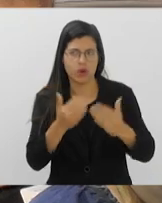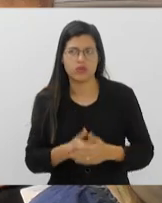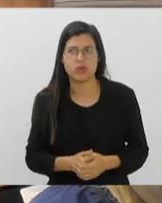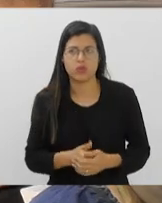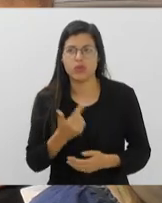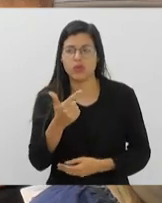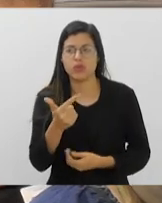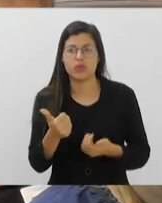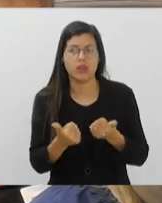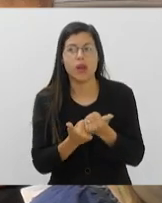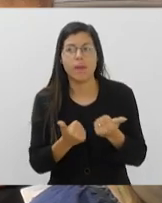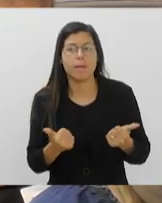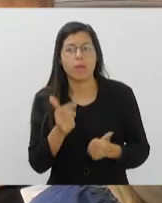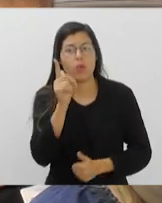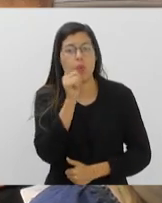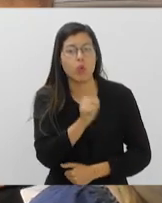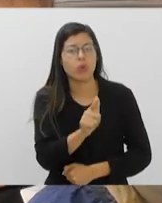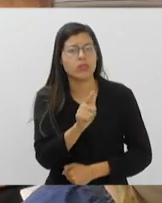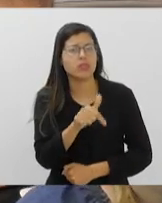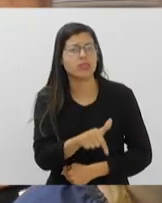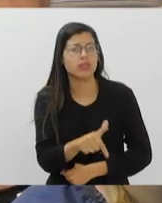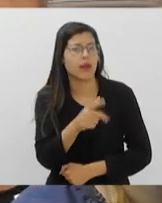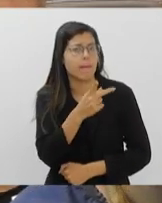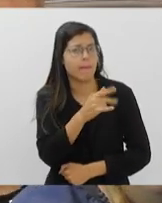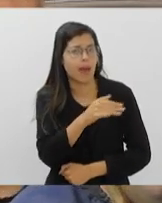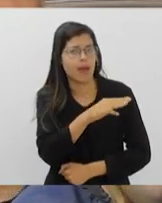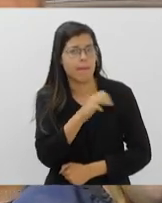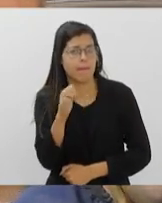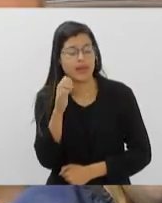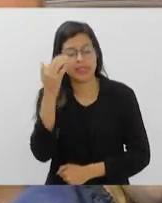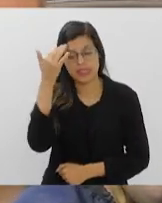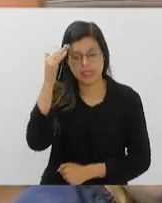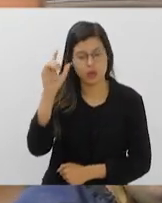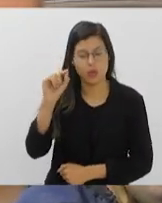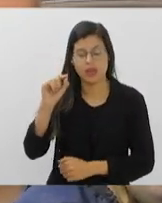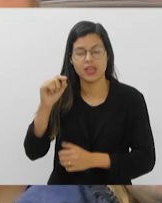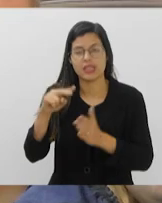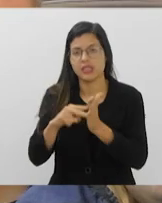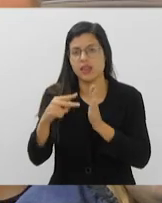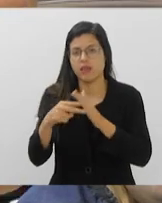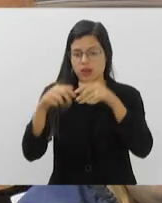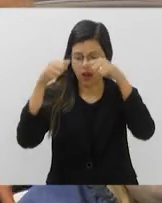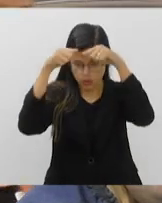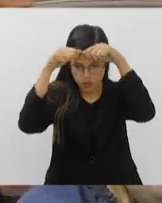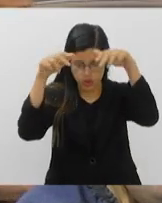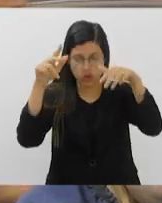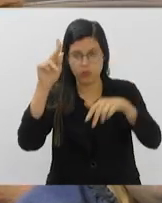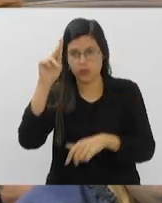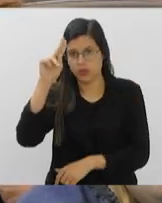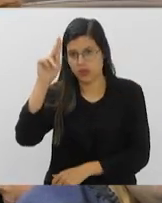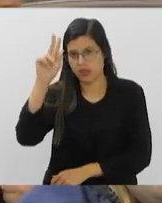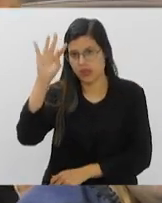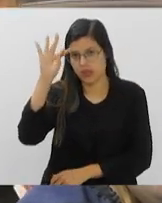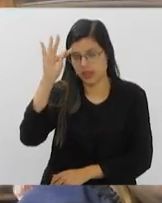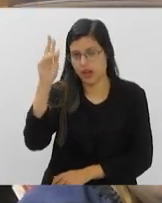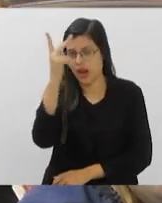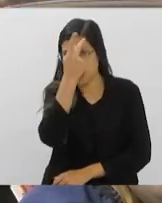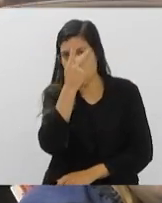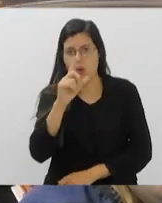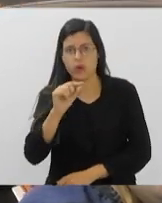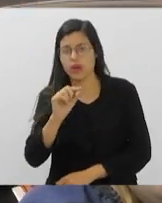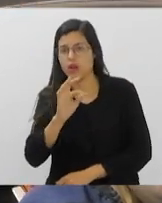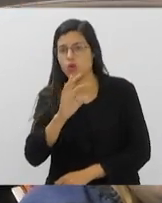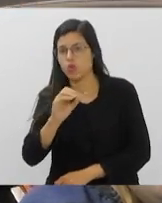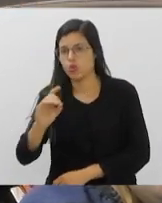tem apoio que consiga levar esses pais a entender o que que é um autismo o que que é um TDH o que que é um Tod minha